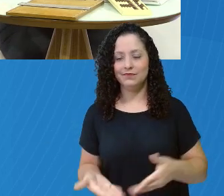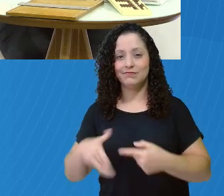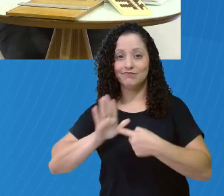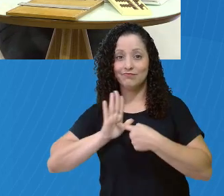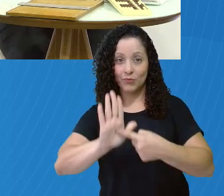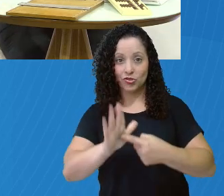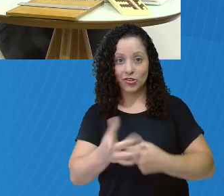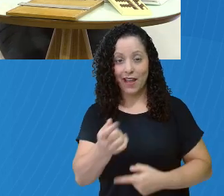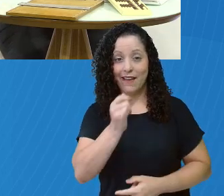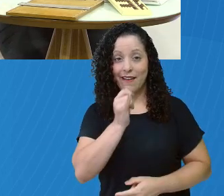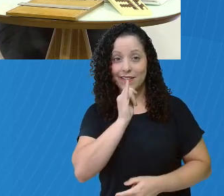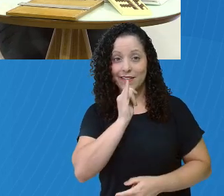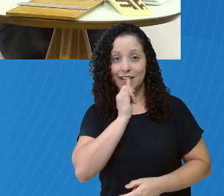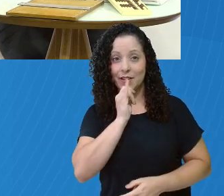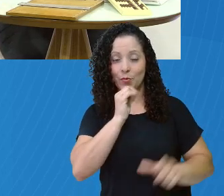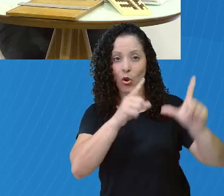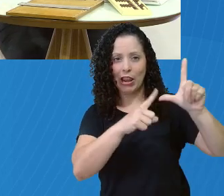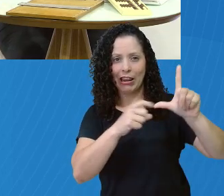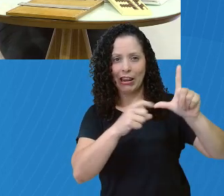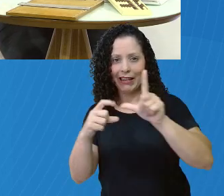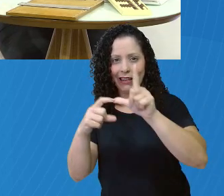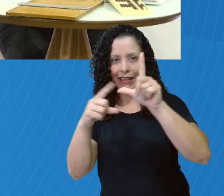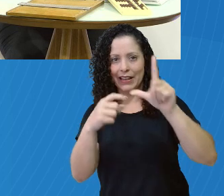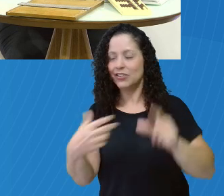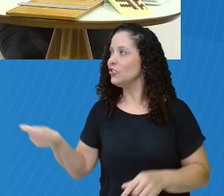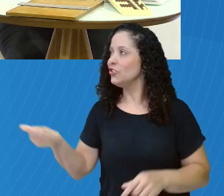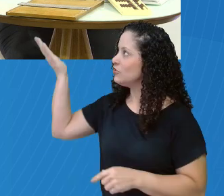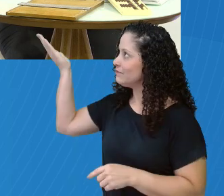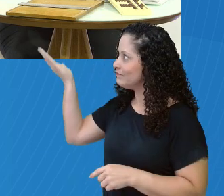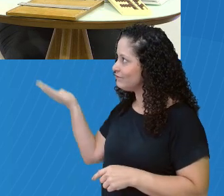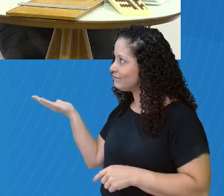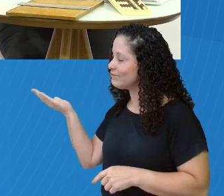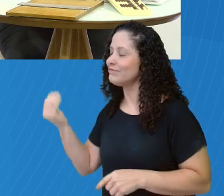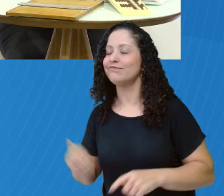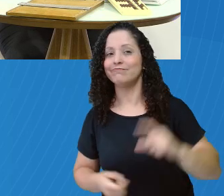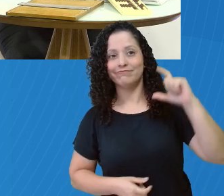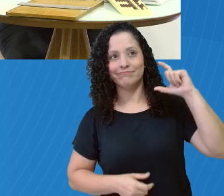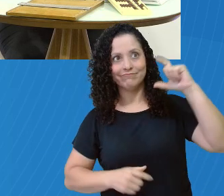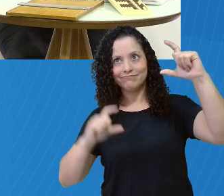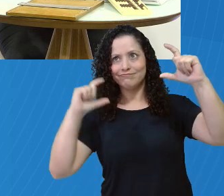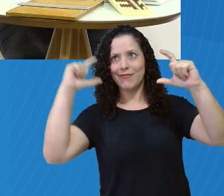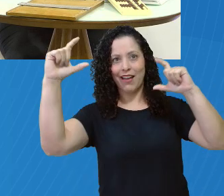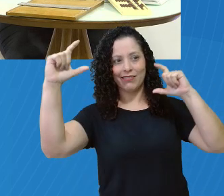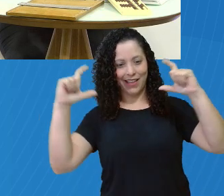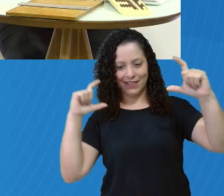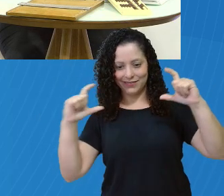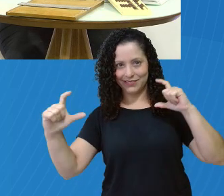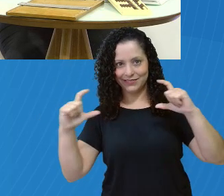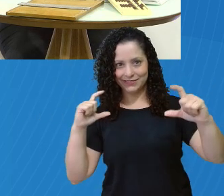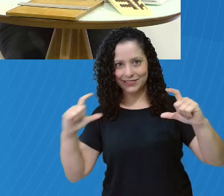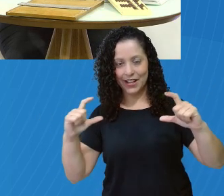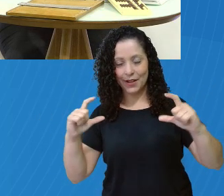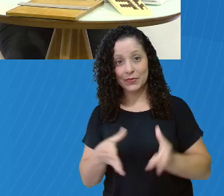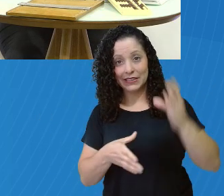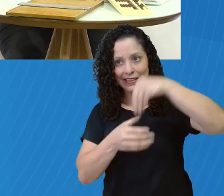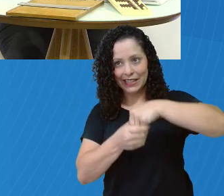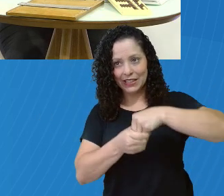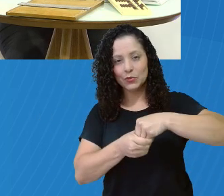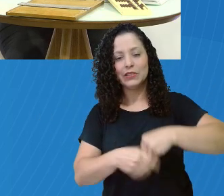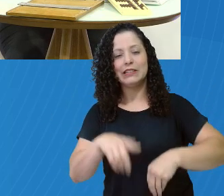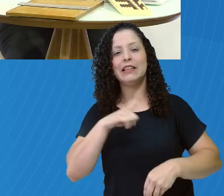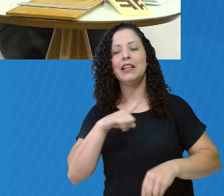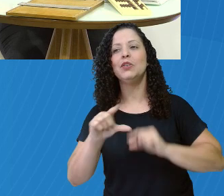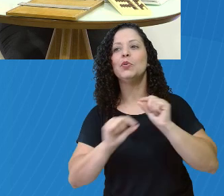um exemplo de letras móveis, que são cursivas, e observem aí que no desenho, na caixinha, existem